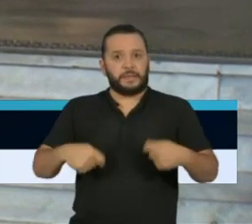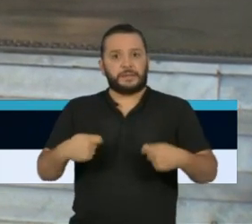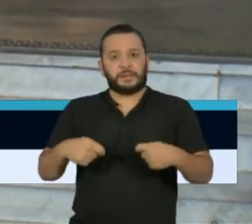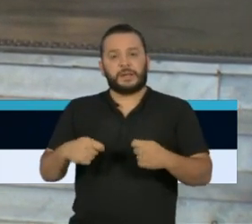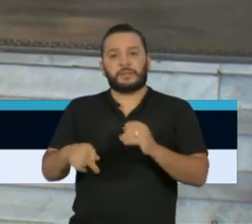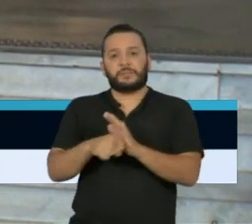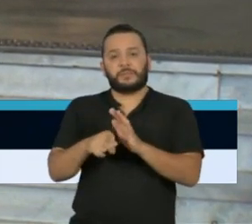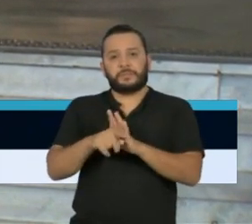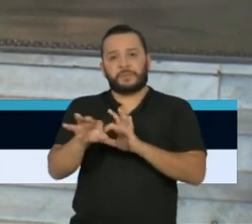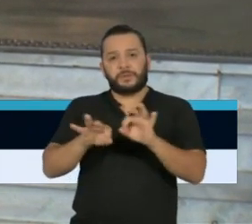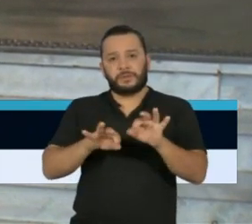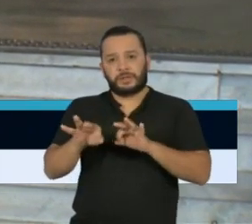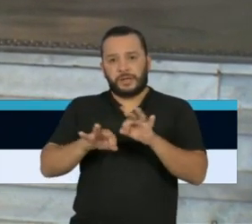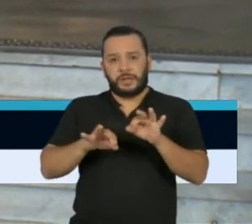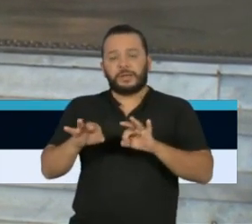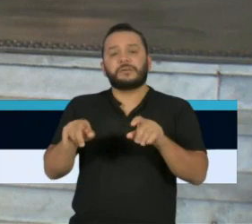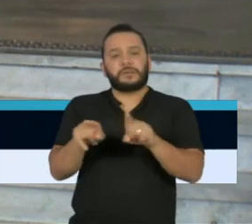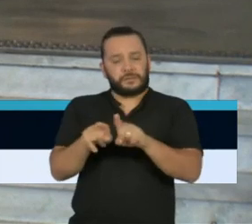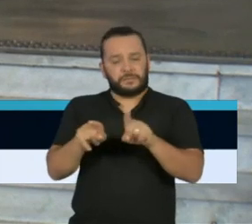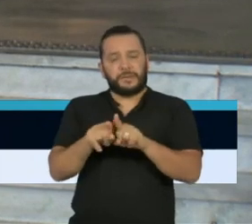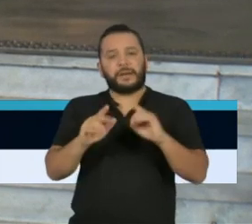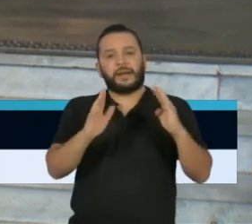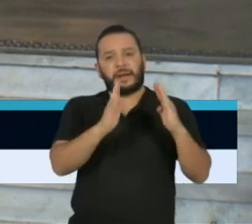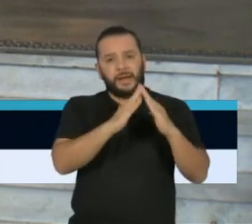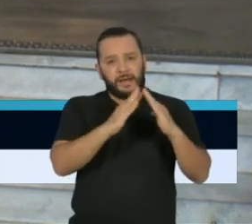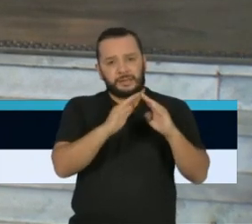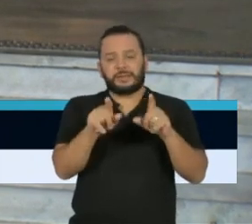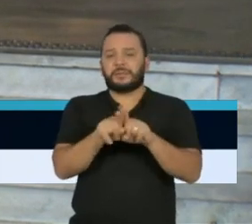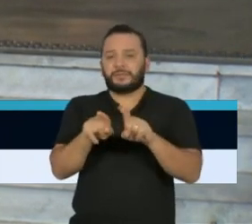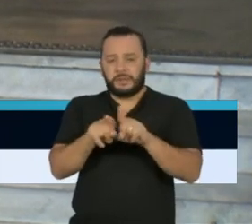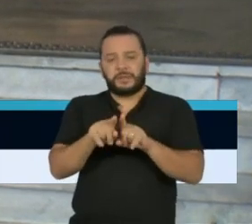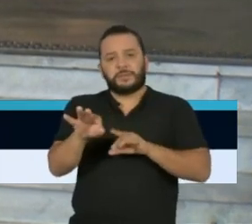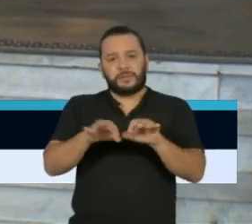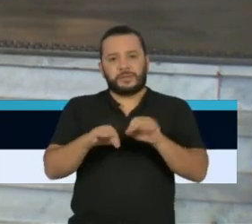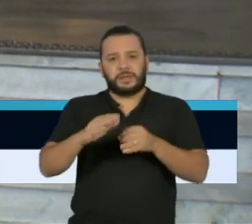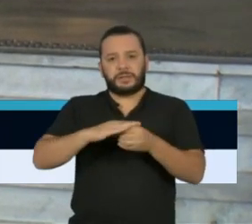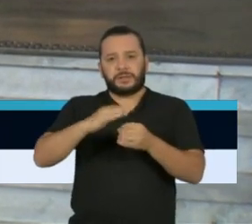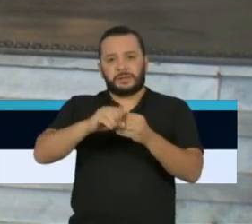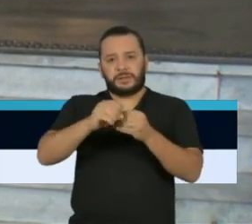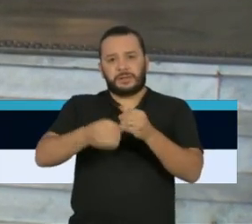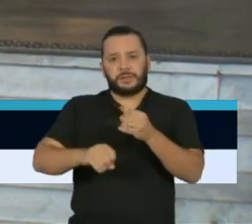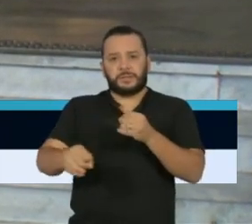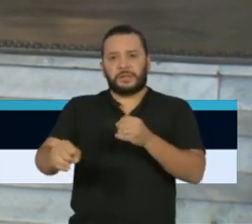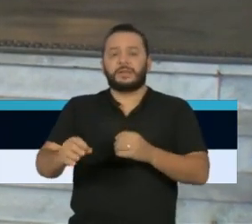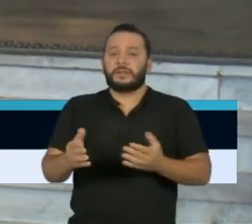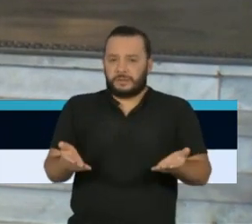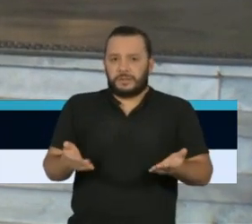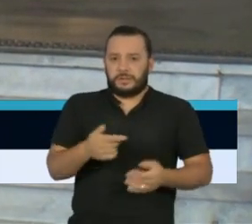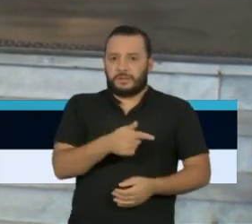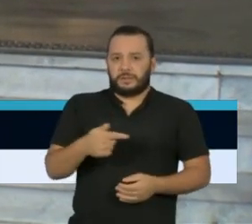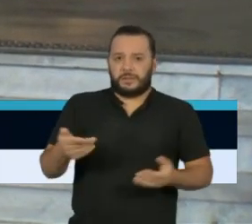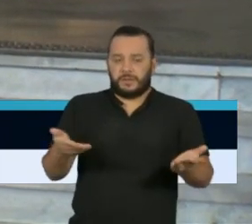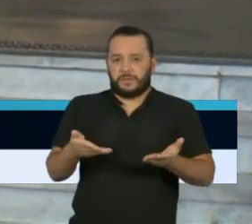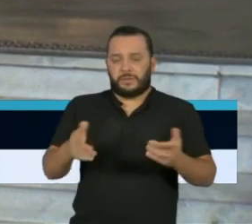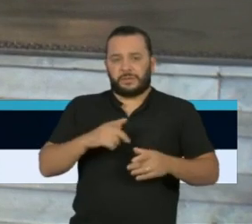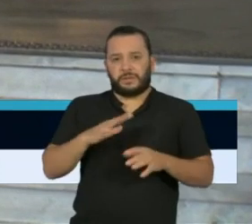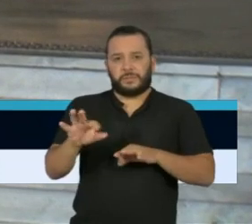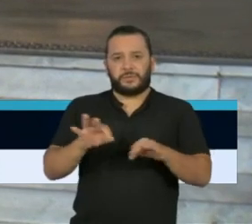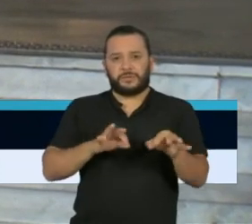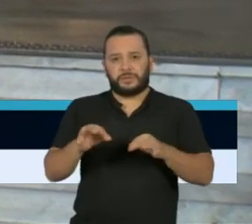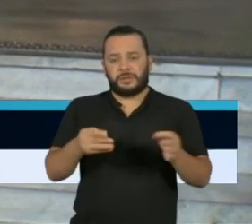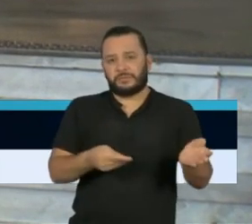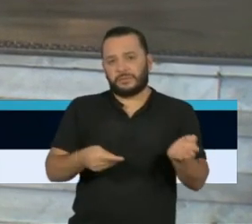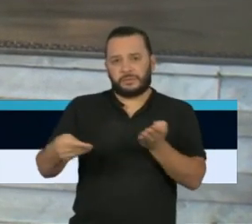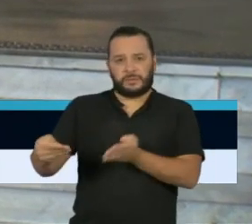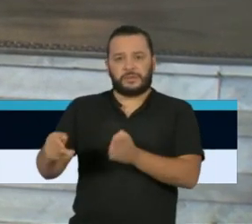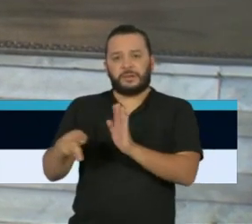programas habitacionais e de saneamento. E é por isso que a Prefeitura enviou nessa semana um projeto à Câmara